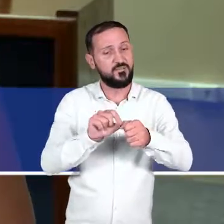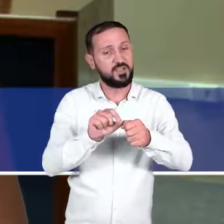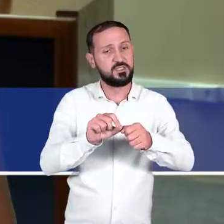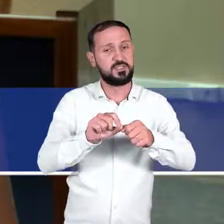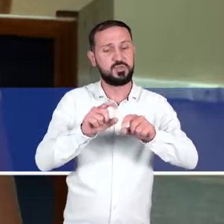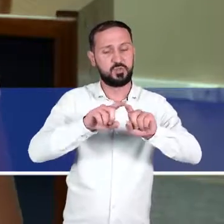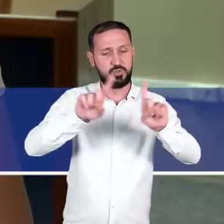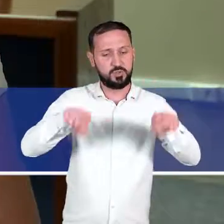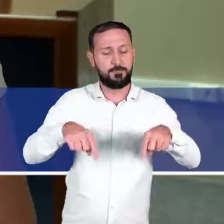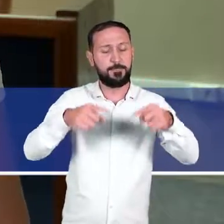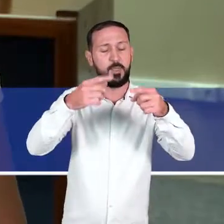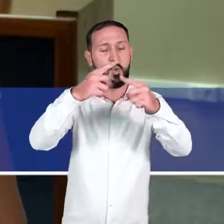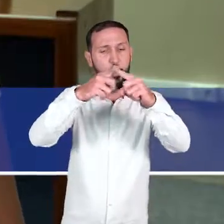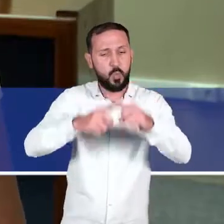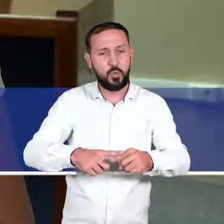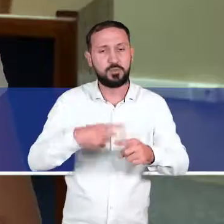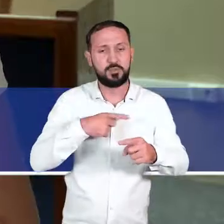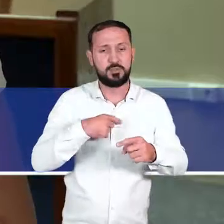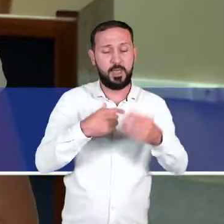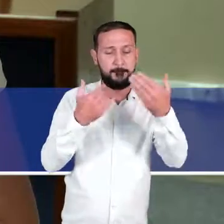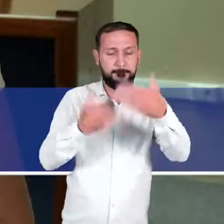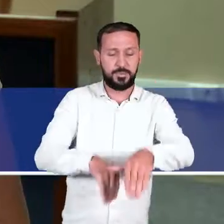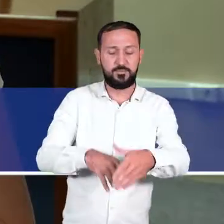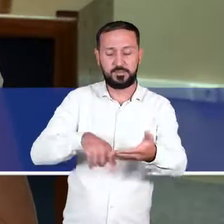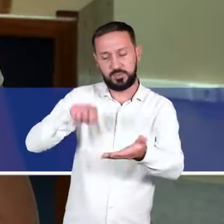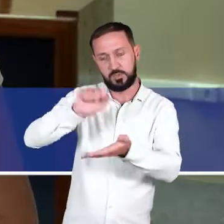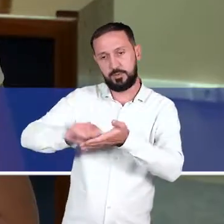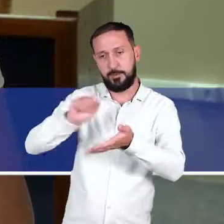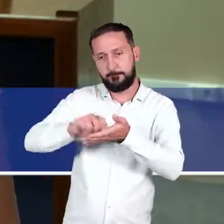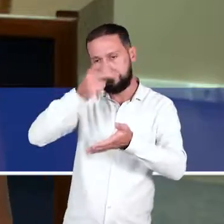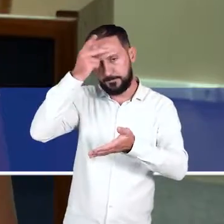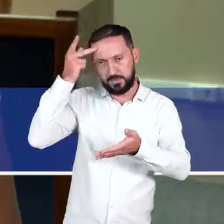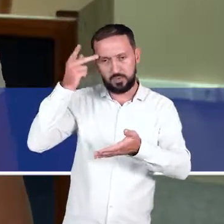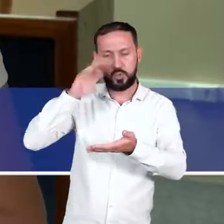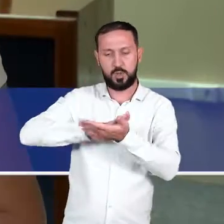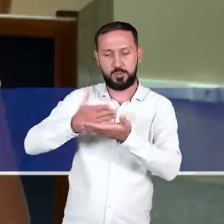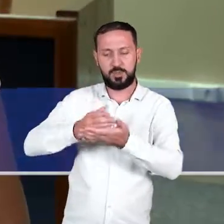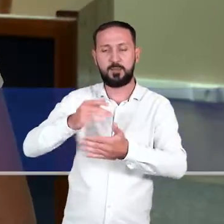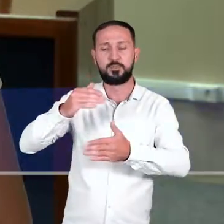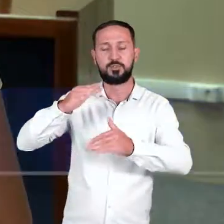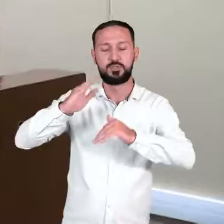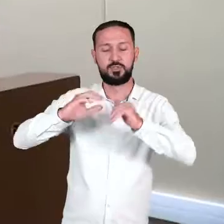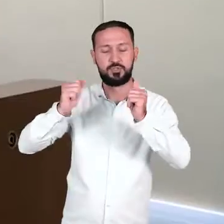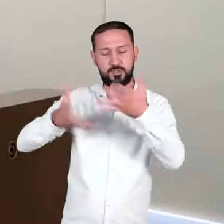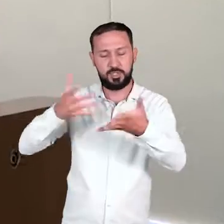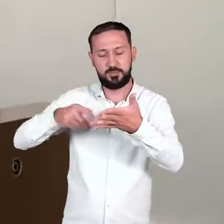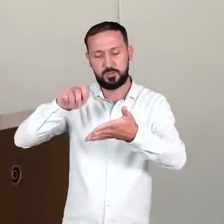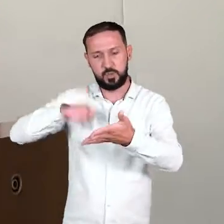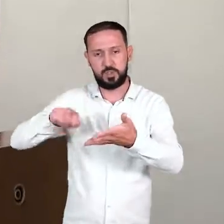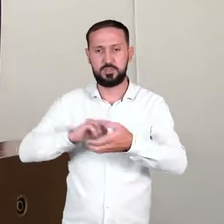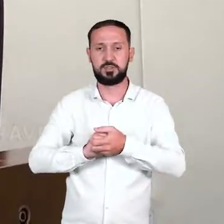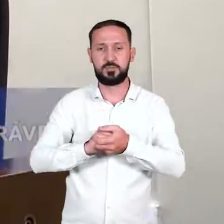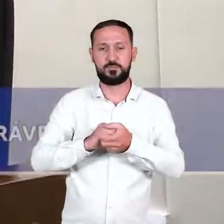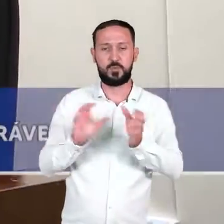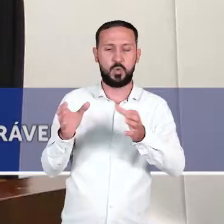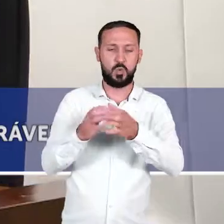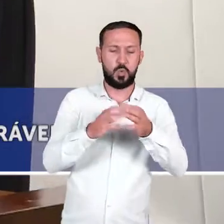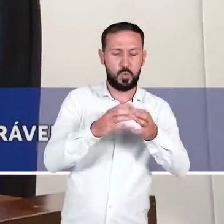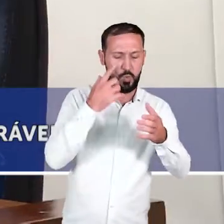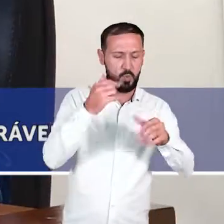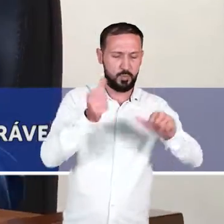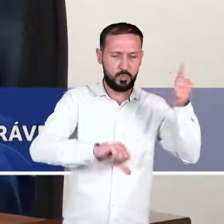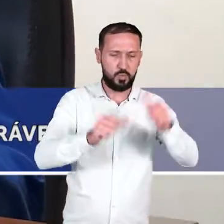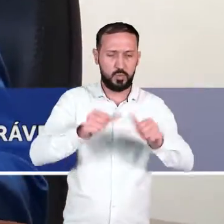público a terem o direito que a sua prova seja corrigida por um intérprete de Libras. No total, a comissão